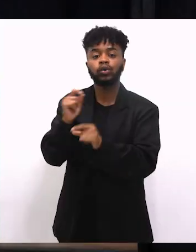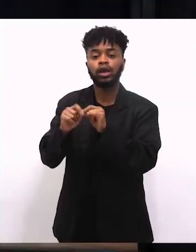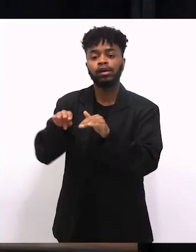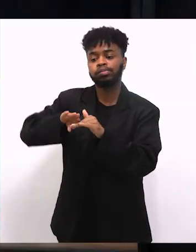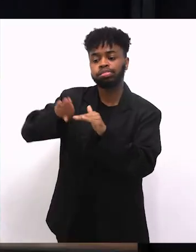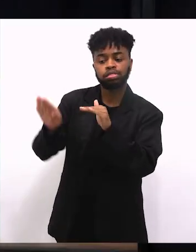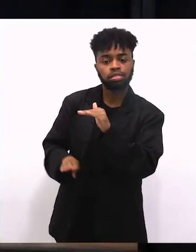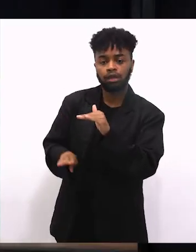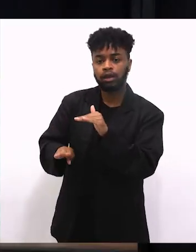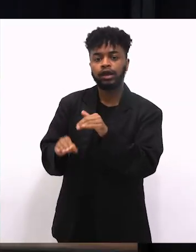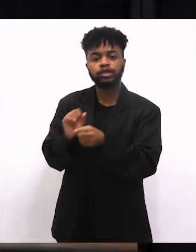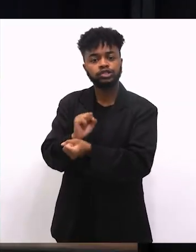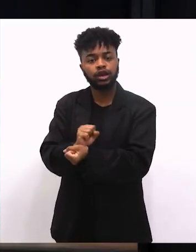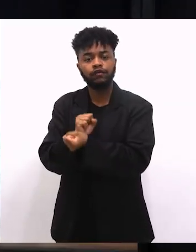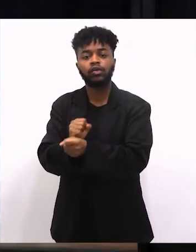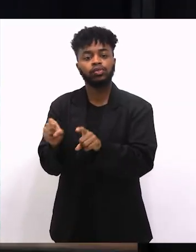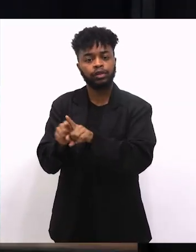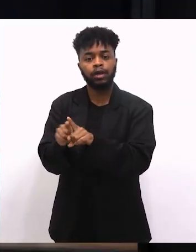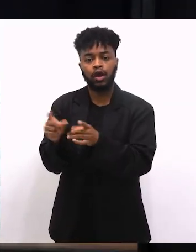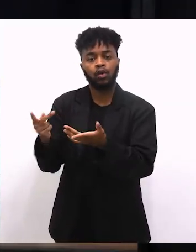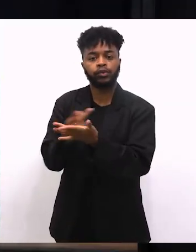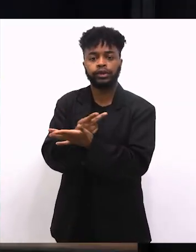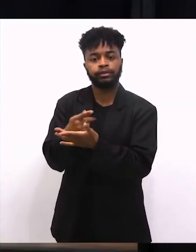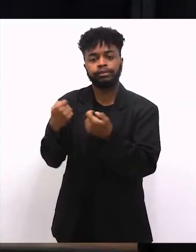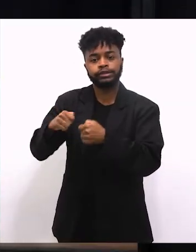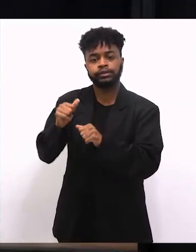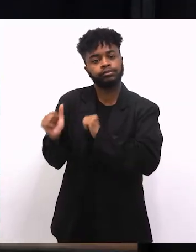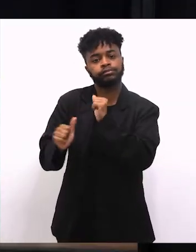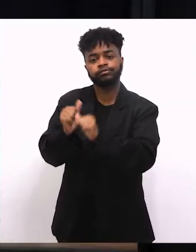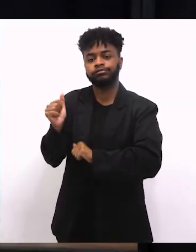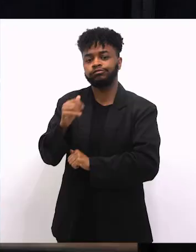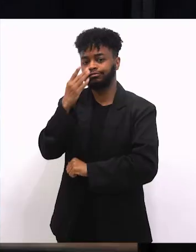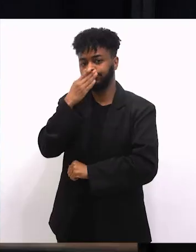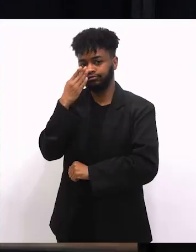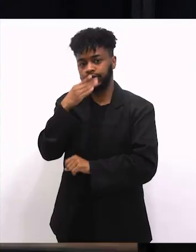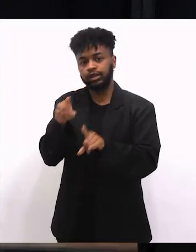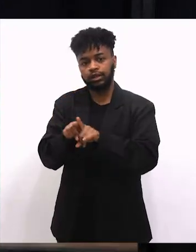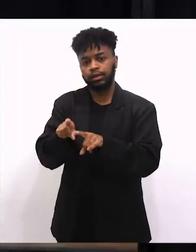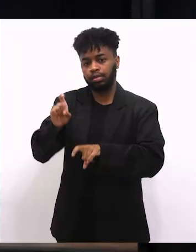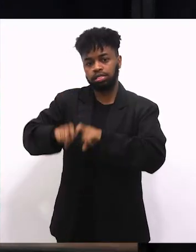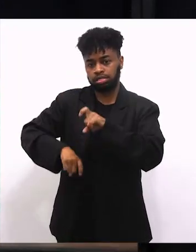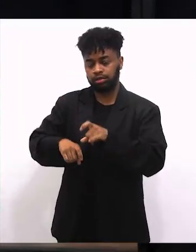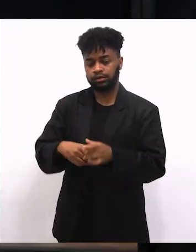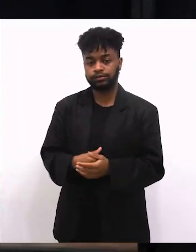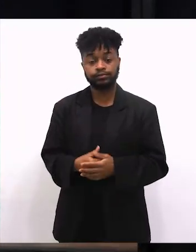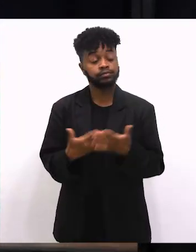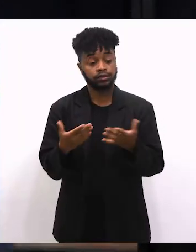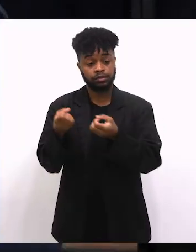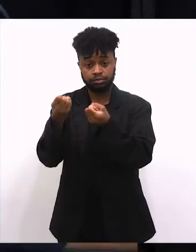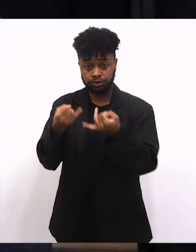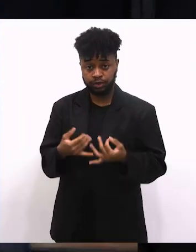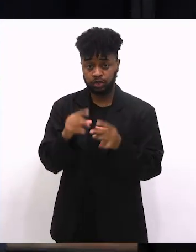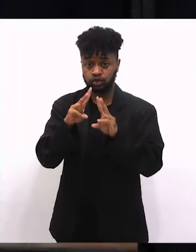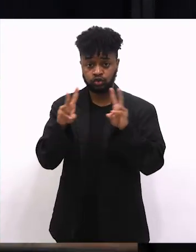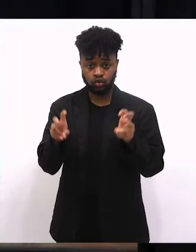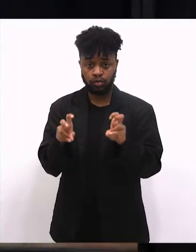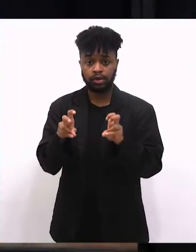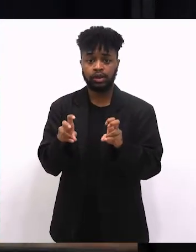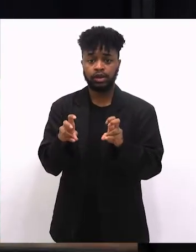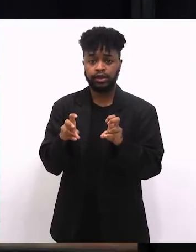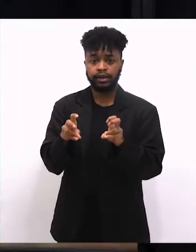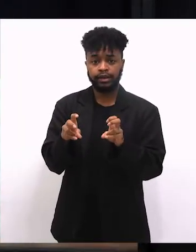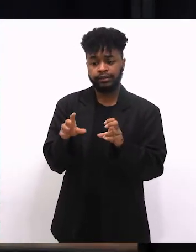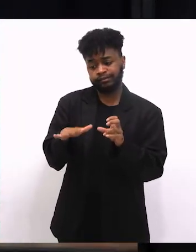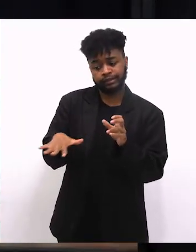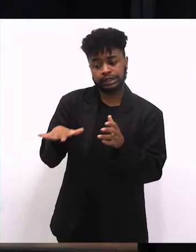submissão, de escravidão, sendo exploradas sexualmente. Queria que você falasse um pouquinho para a gente desse fenômeno da exploração sexual,